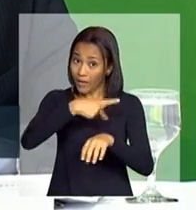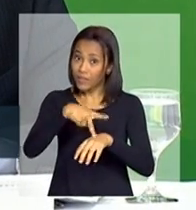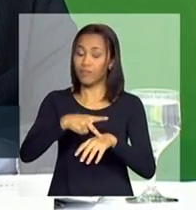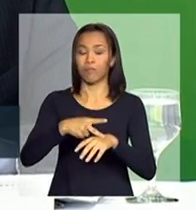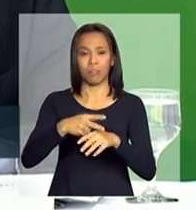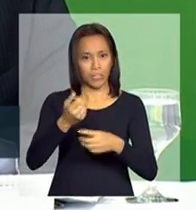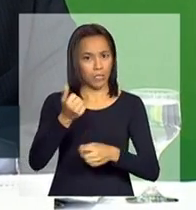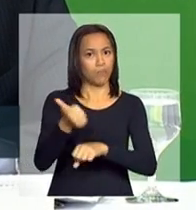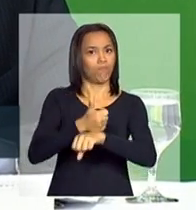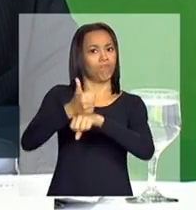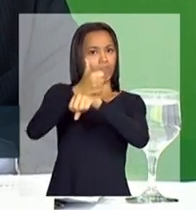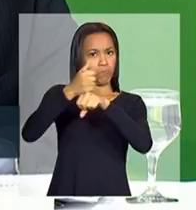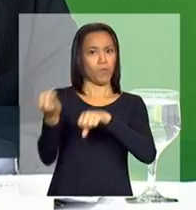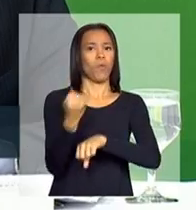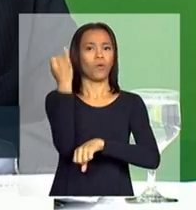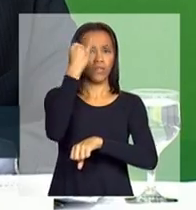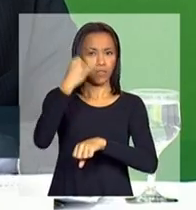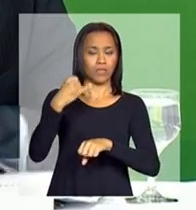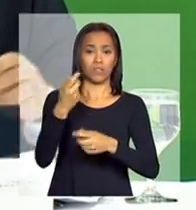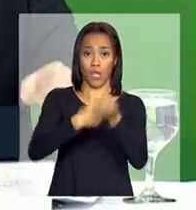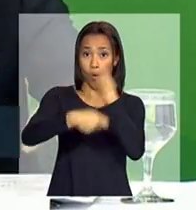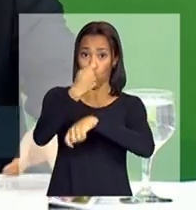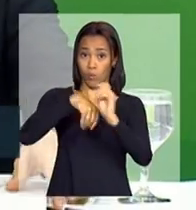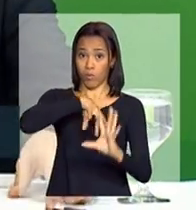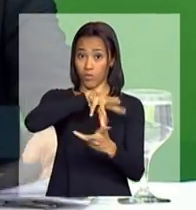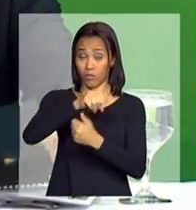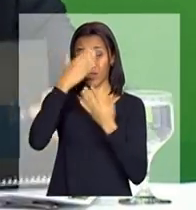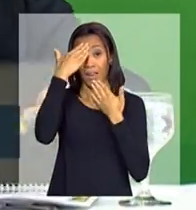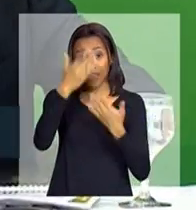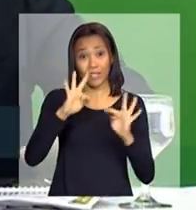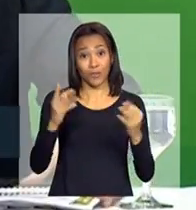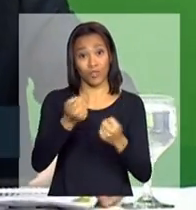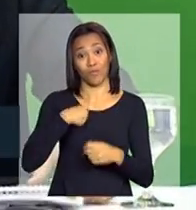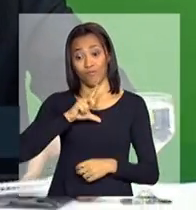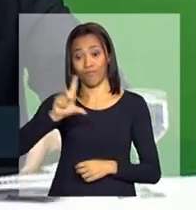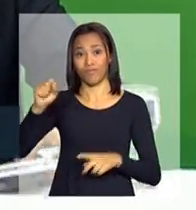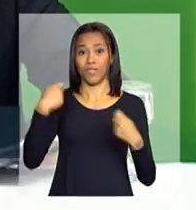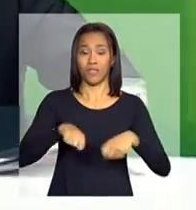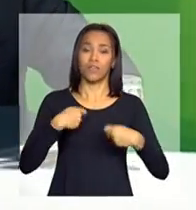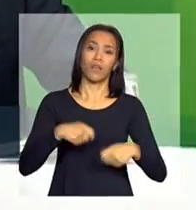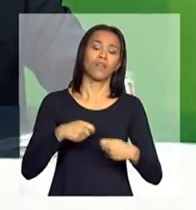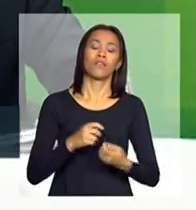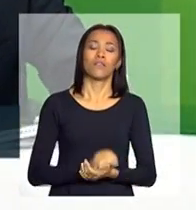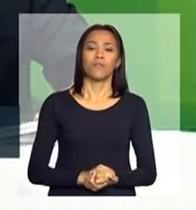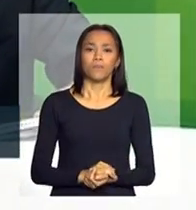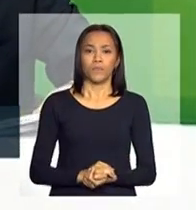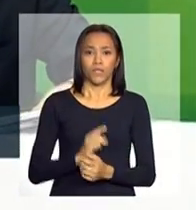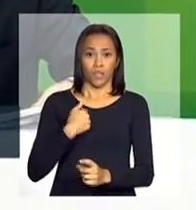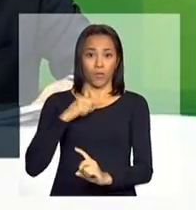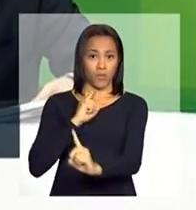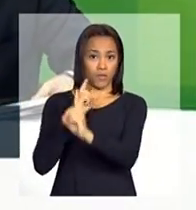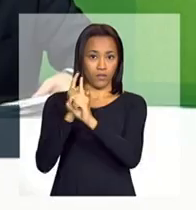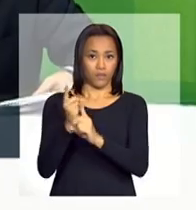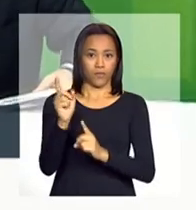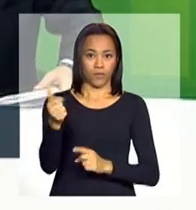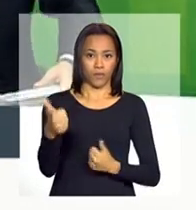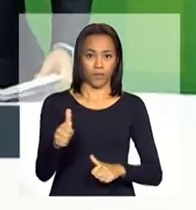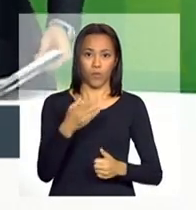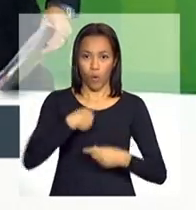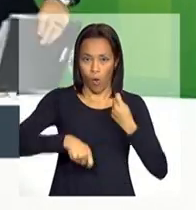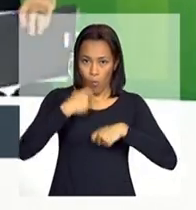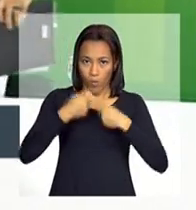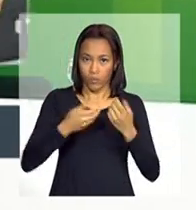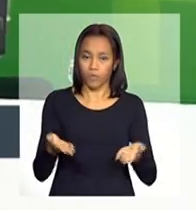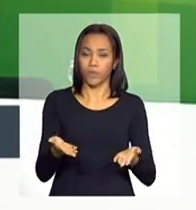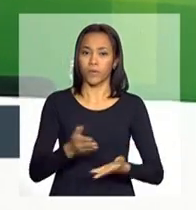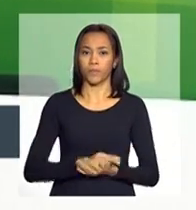crescimento da economia mundial eu peço Agradeço a todos eu vou sair correndo porque eu tenho que encontrar a tem um almoço agora obrigado a